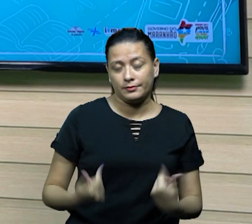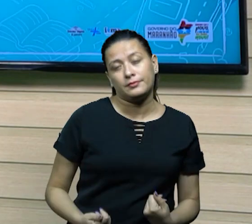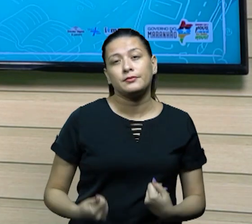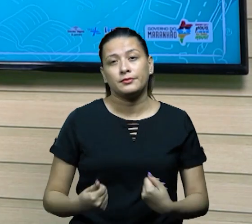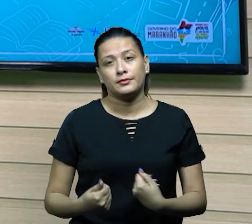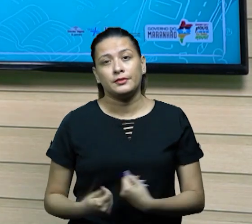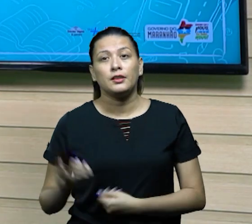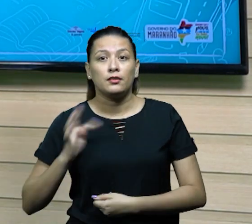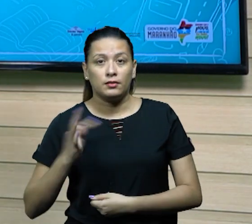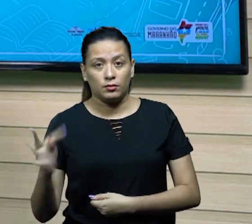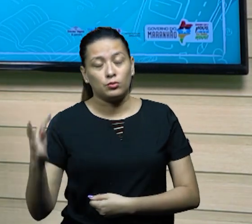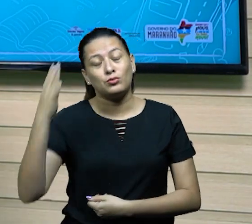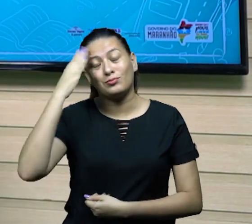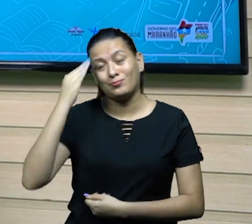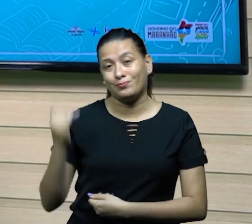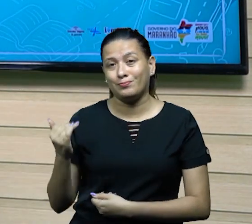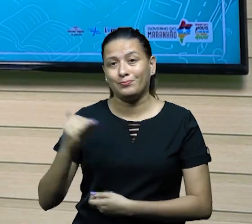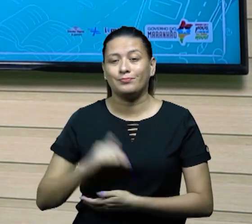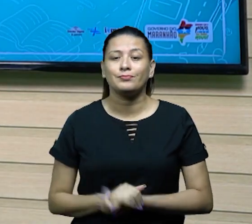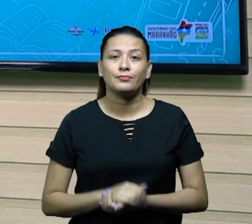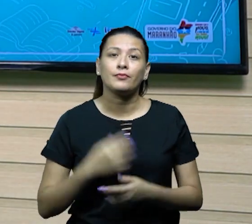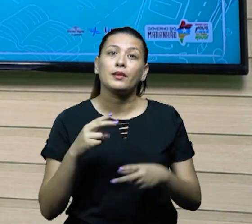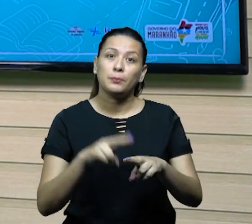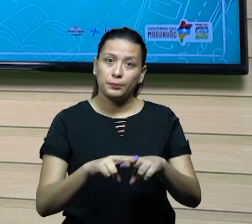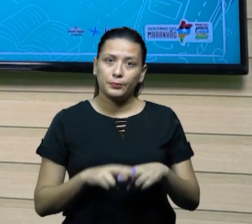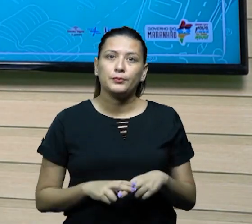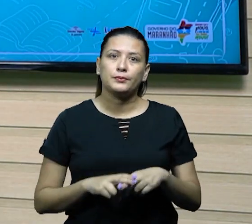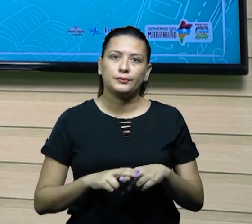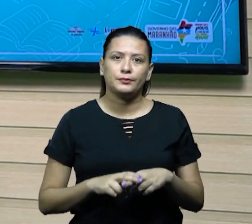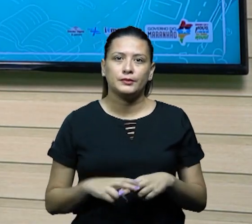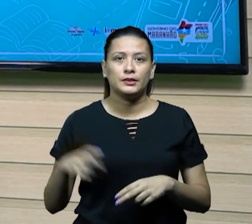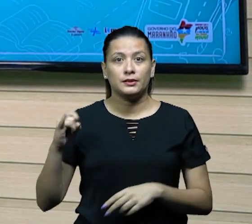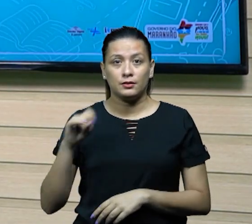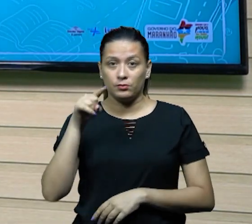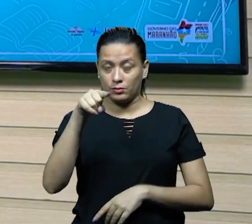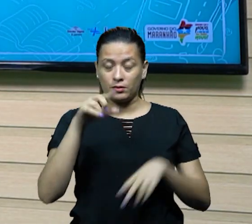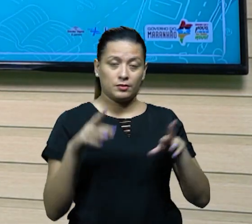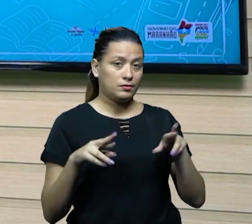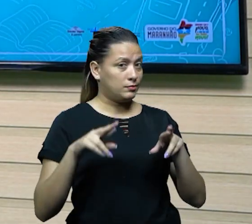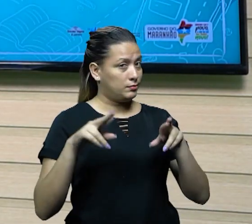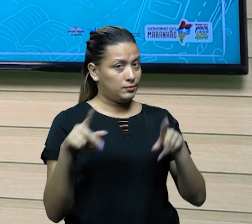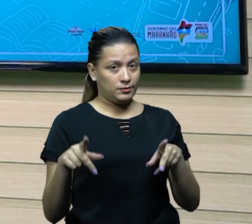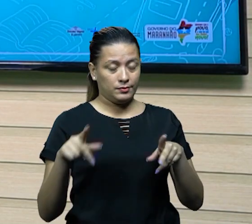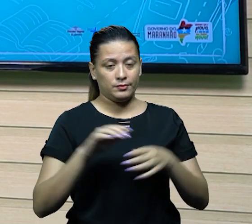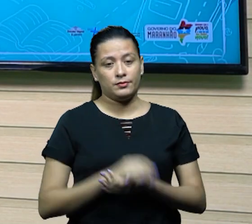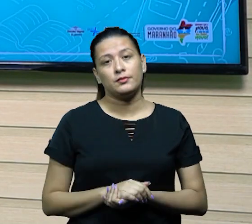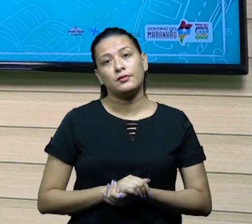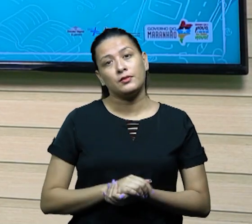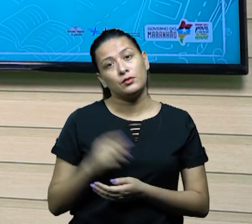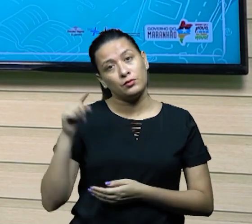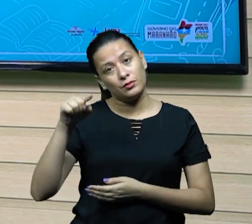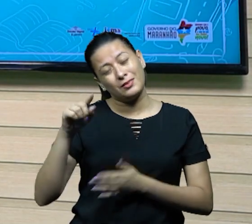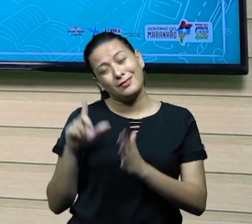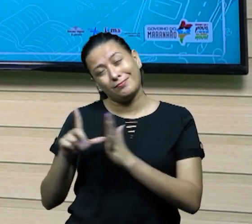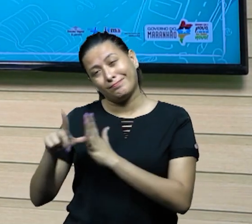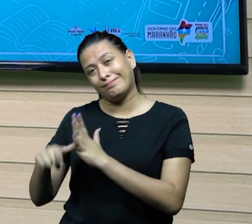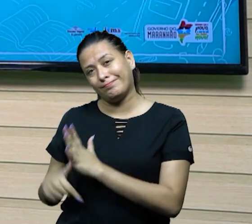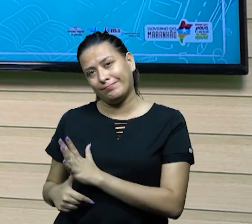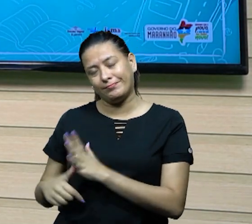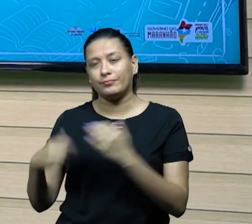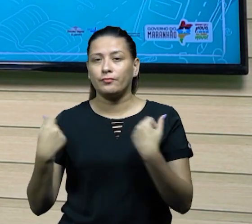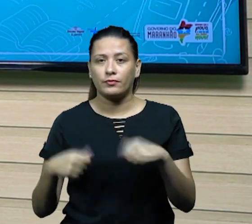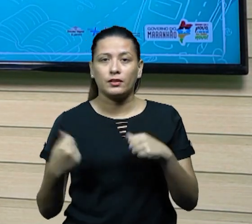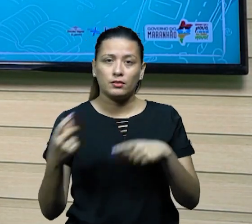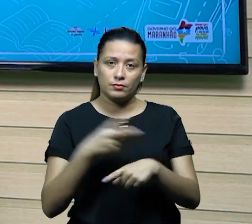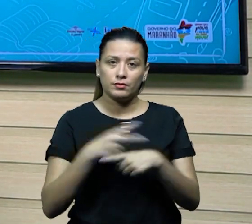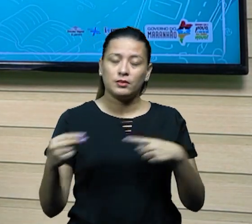for diferenciado, você vai ficar para trás. Você tem que vencer o seu concorrente, não só no sentido de arrumar um emprego, mas você